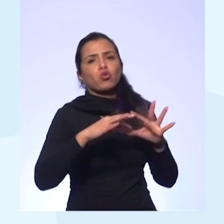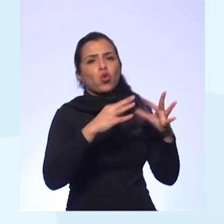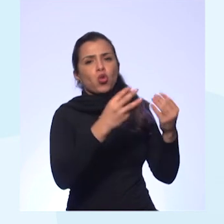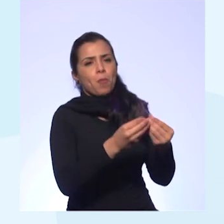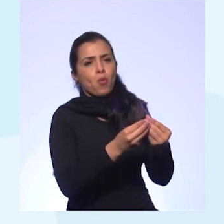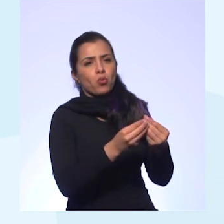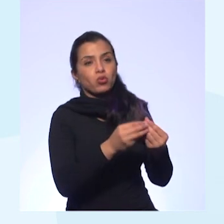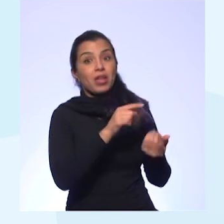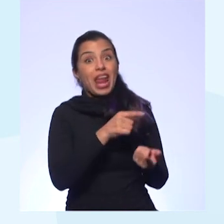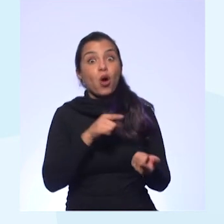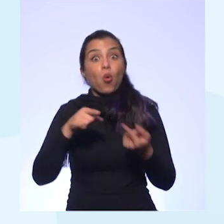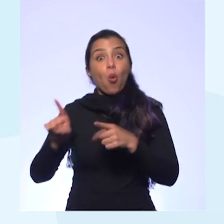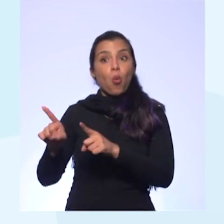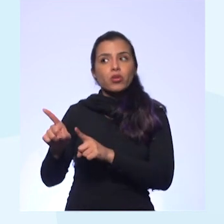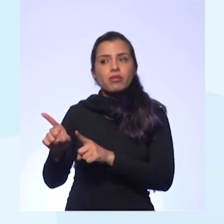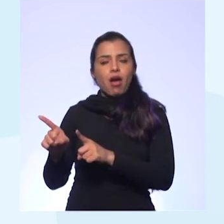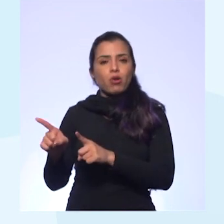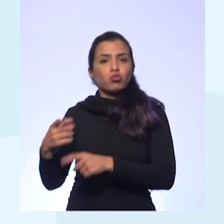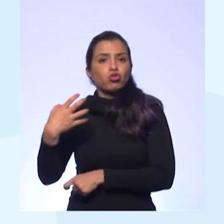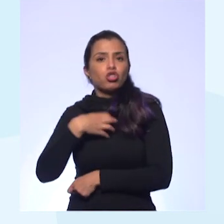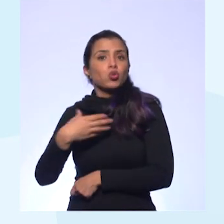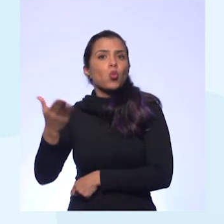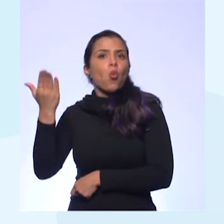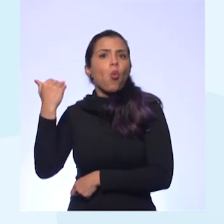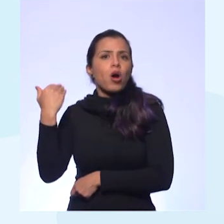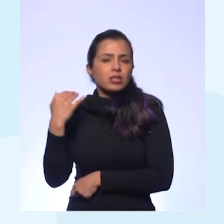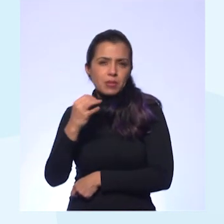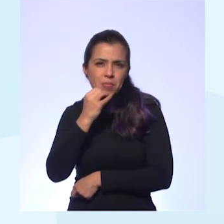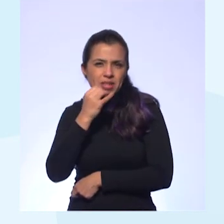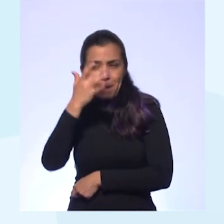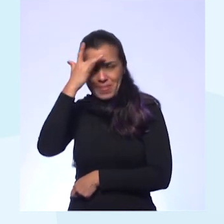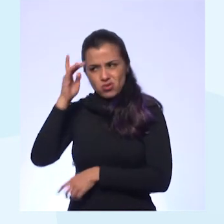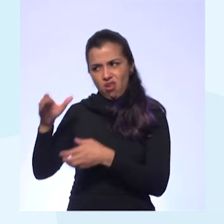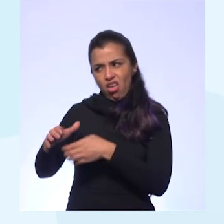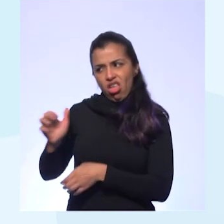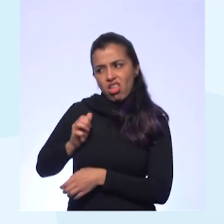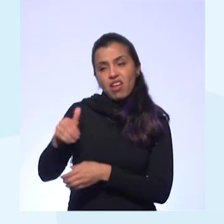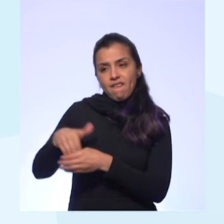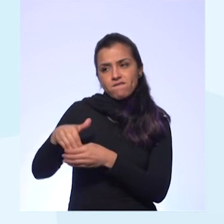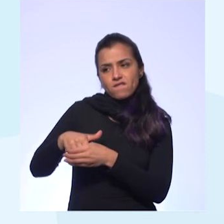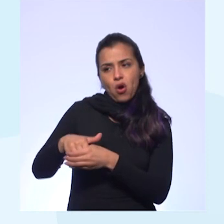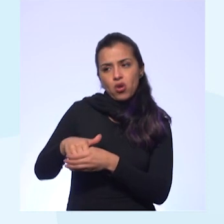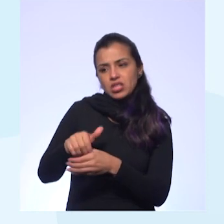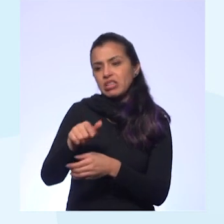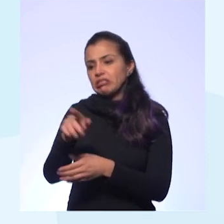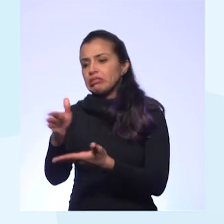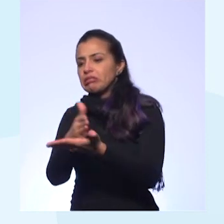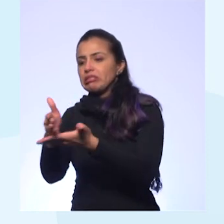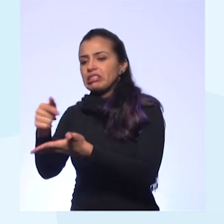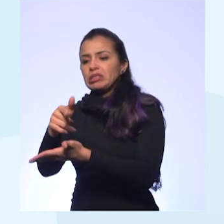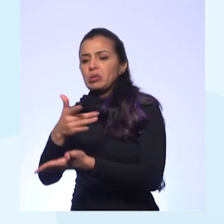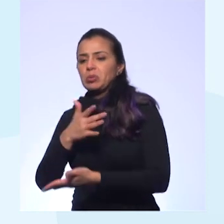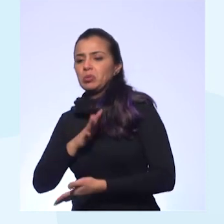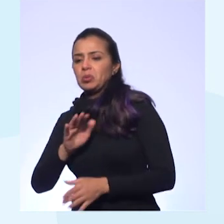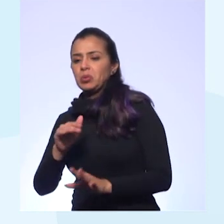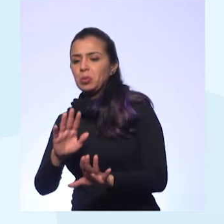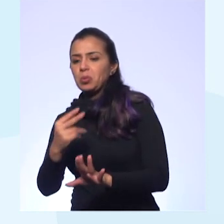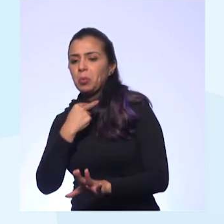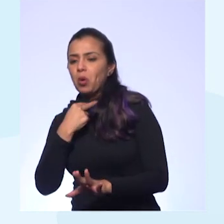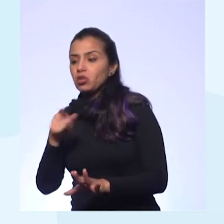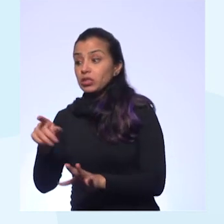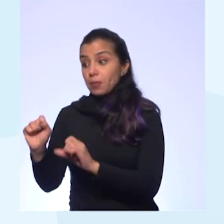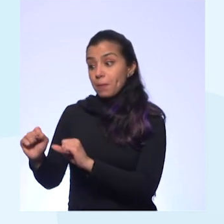de 1791, da questão dos cidadãos ativos. Eles achavam que todas as pessoas da França, independente da